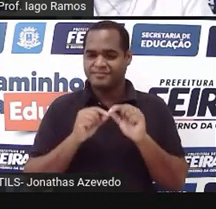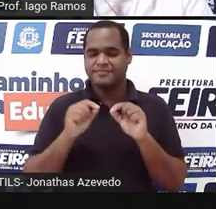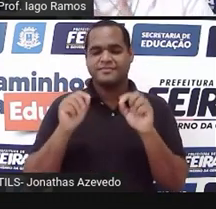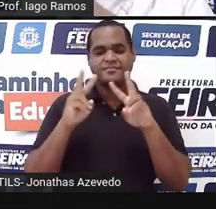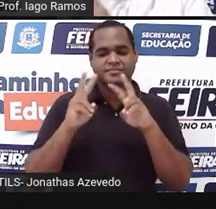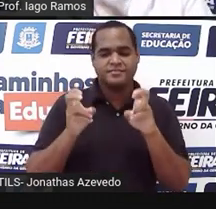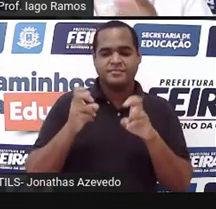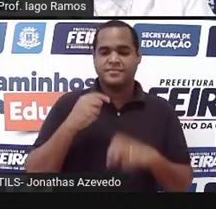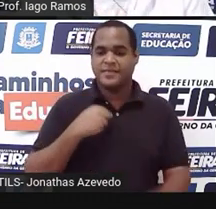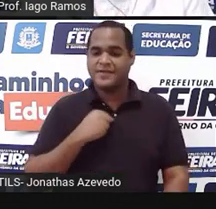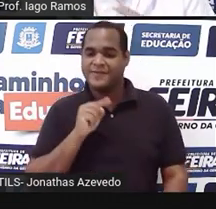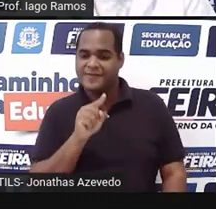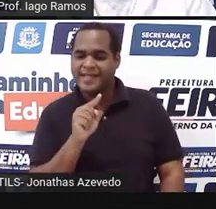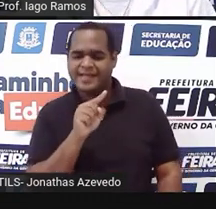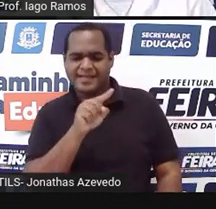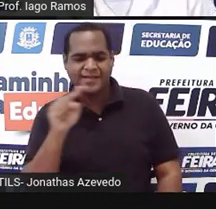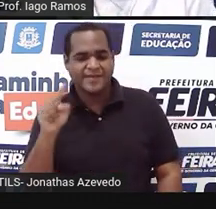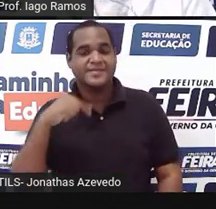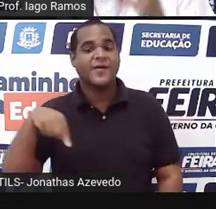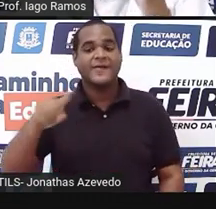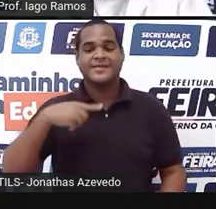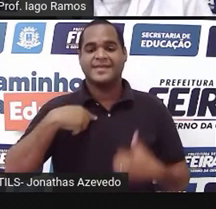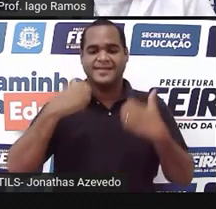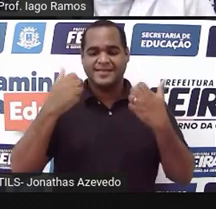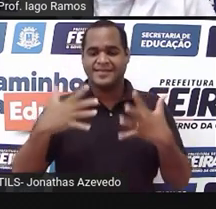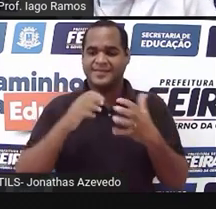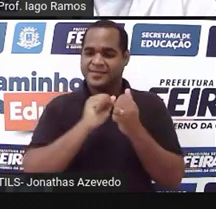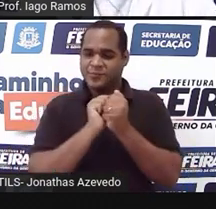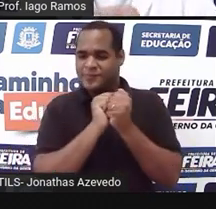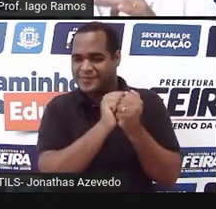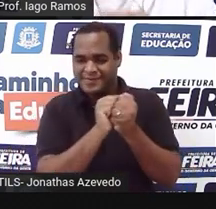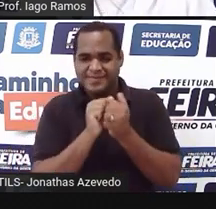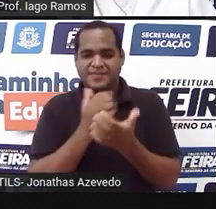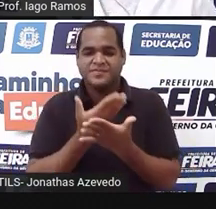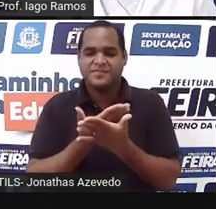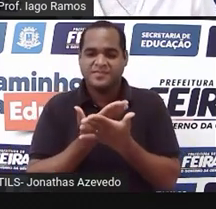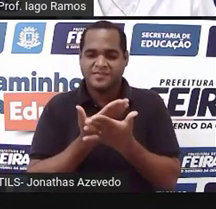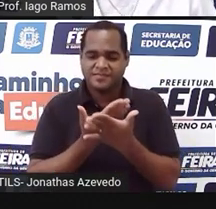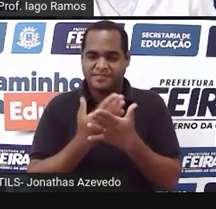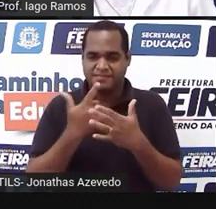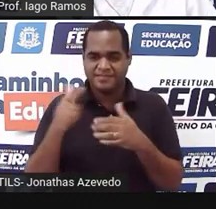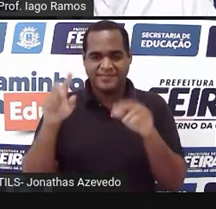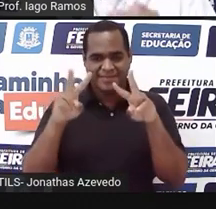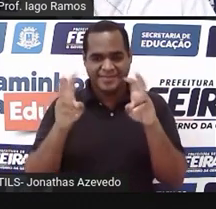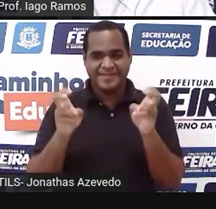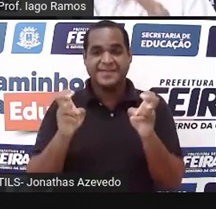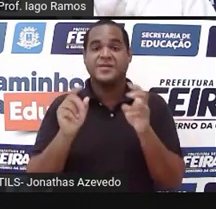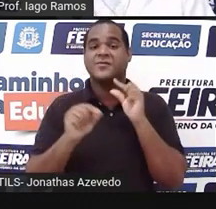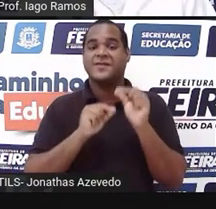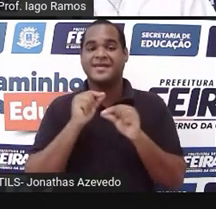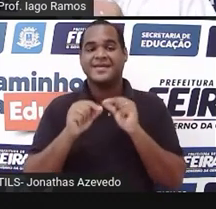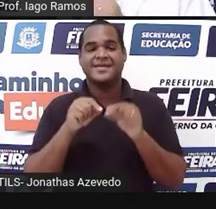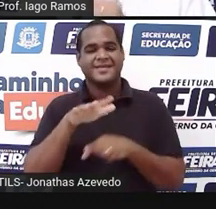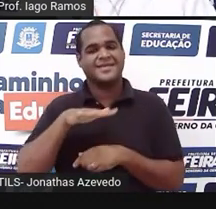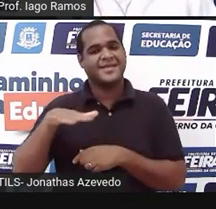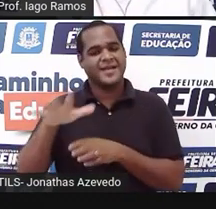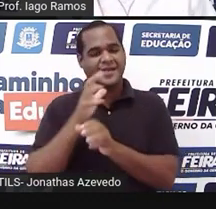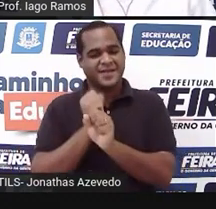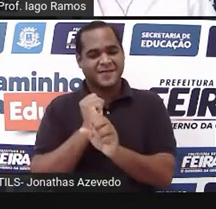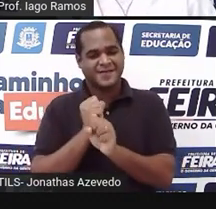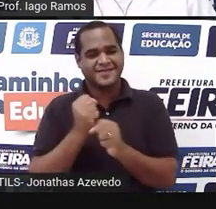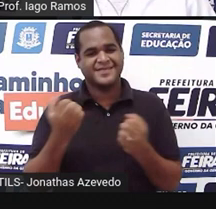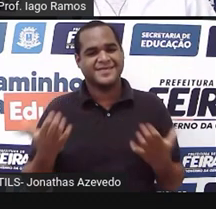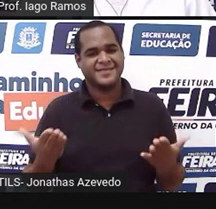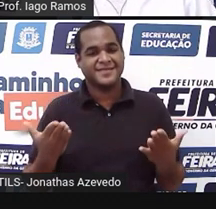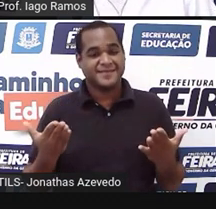tema que eu e você e do outro lado Estamos estudando juntos Olha só na próxima tela é o cálculo